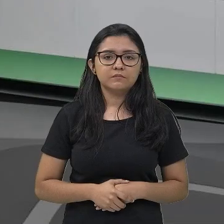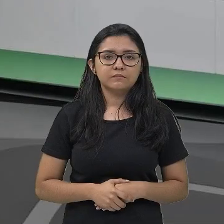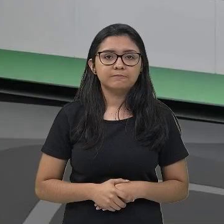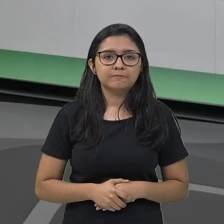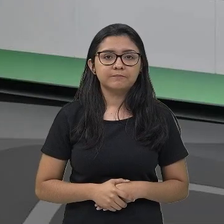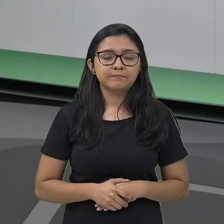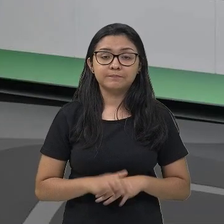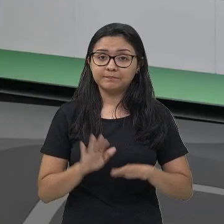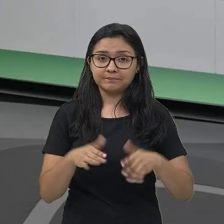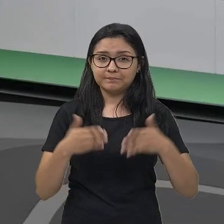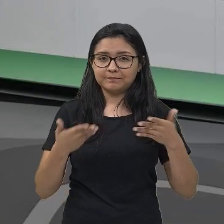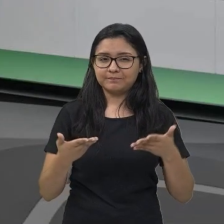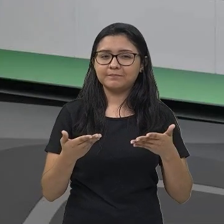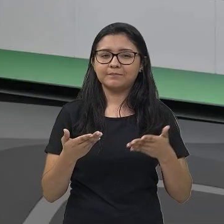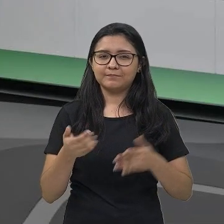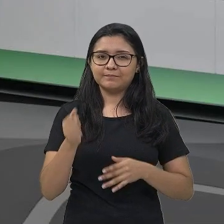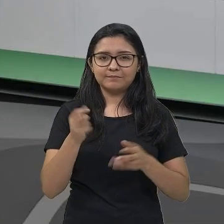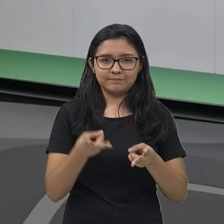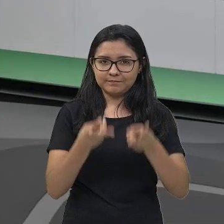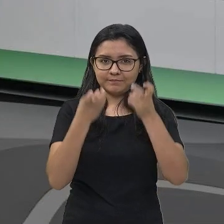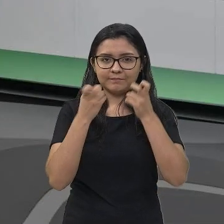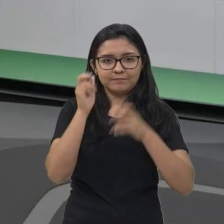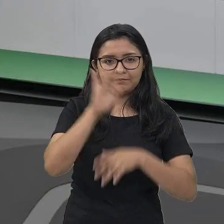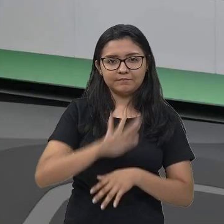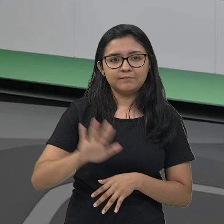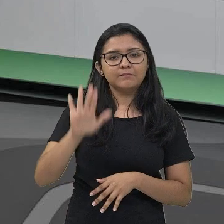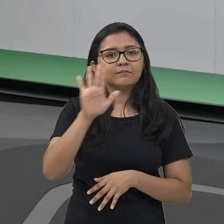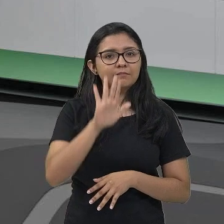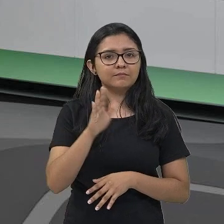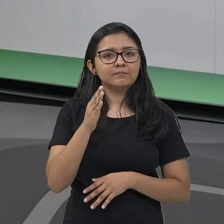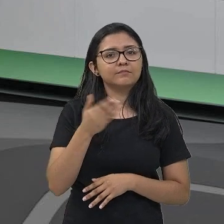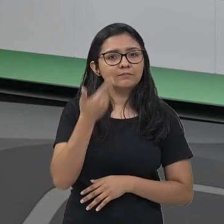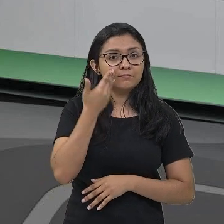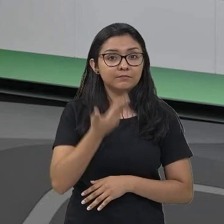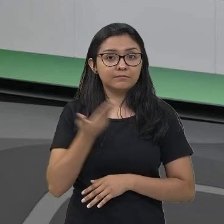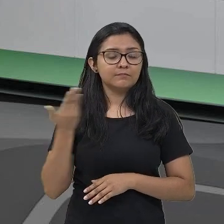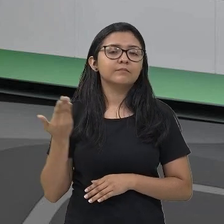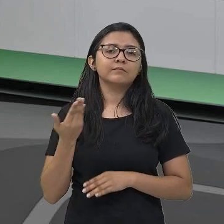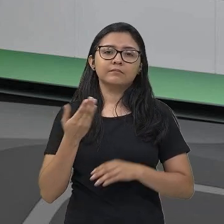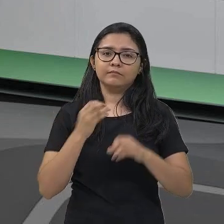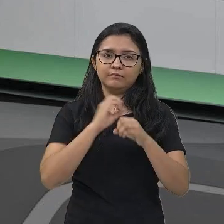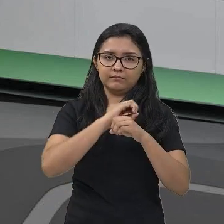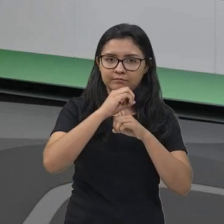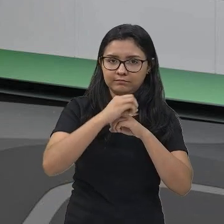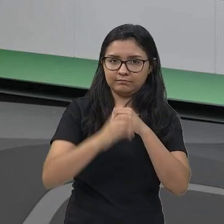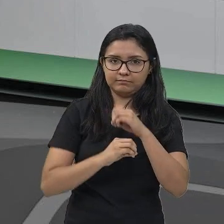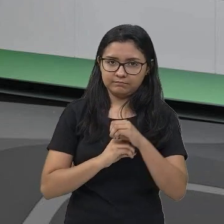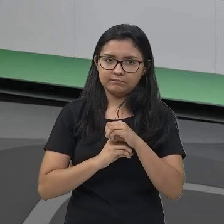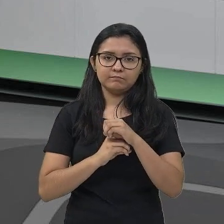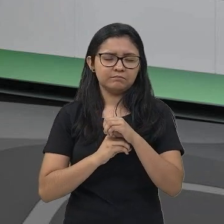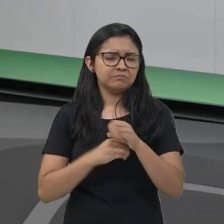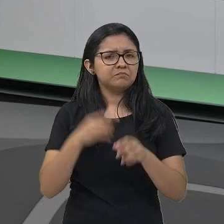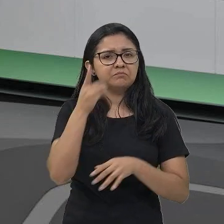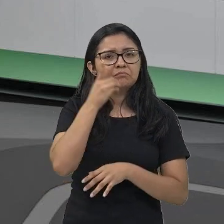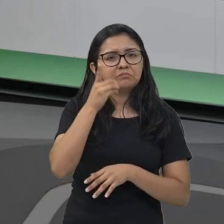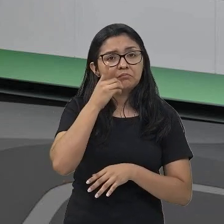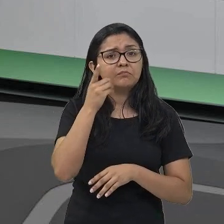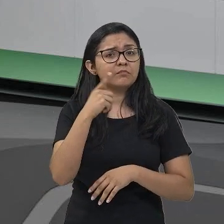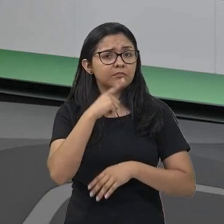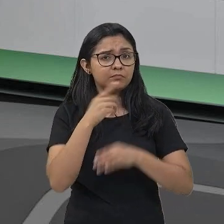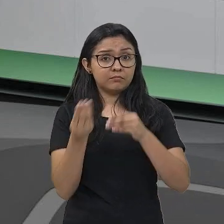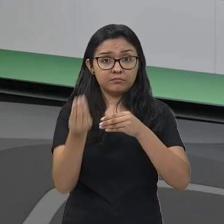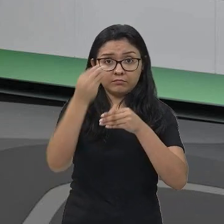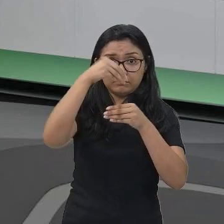Temos aqui uma molécula orgânica do nosso cotidiano. Essa molécula está presente nos alimentos,